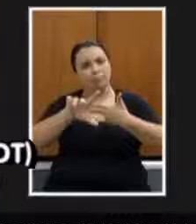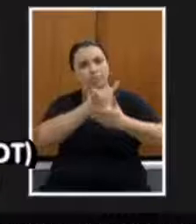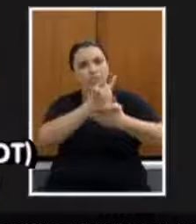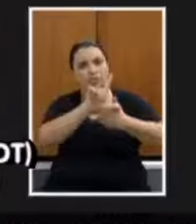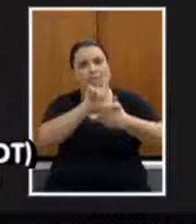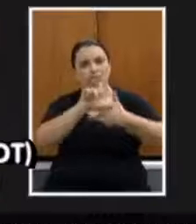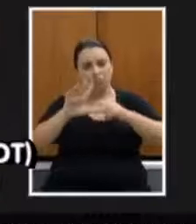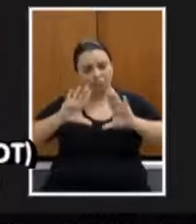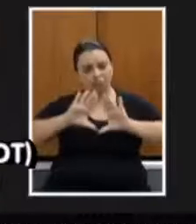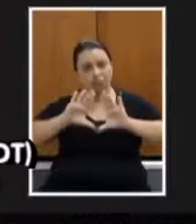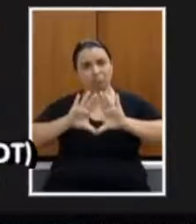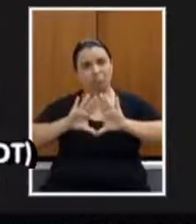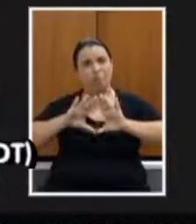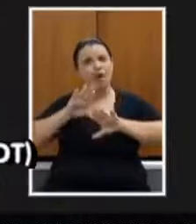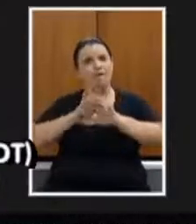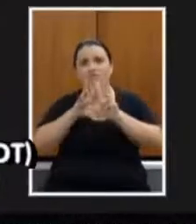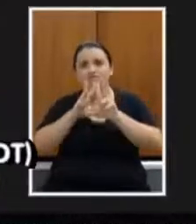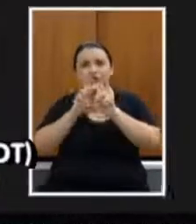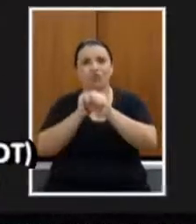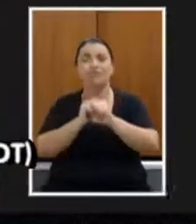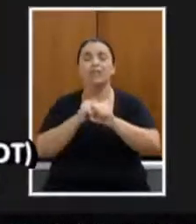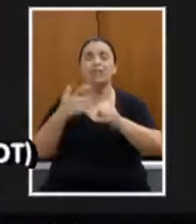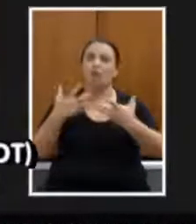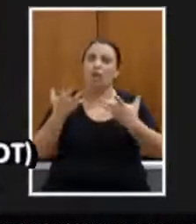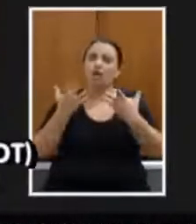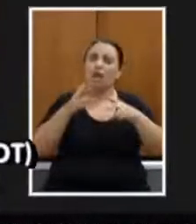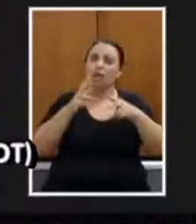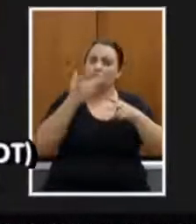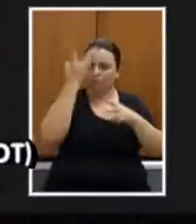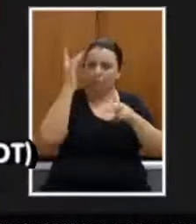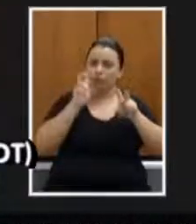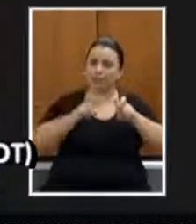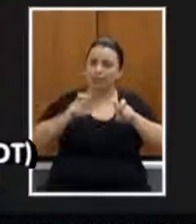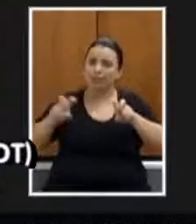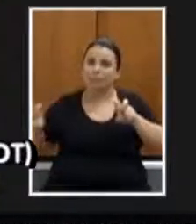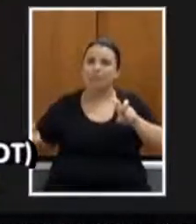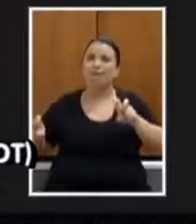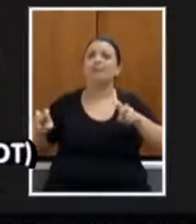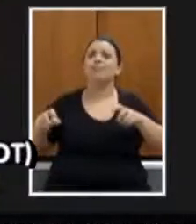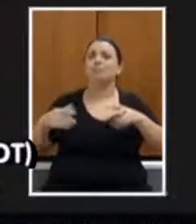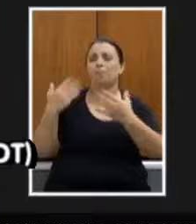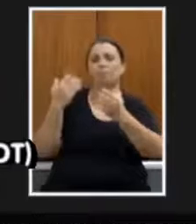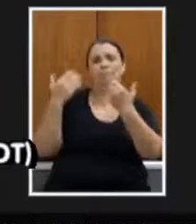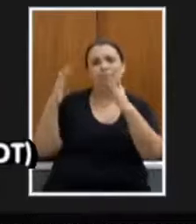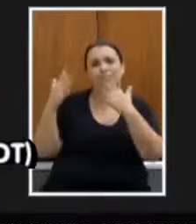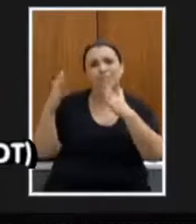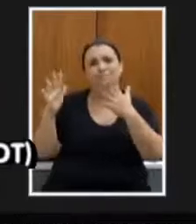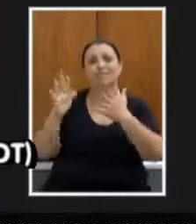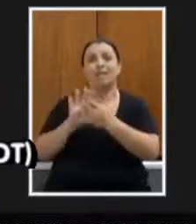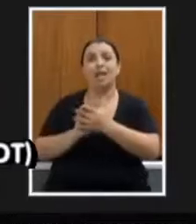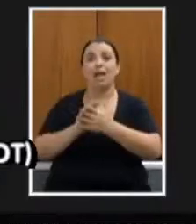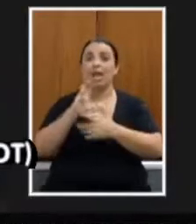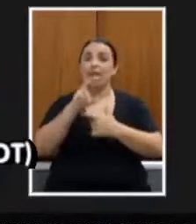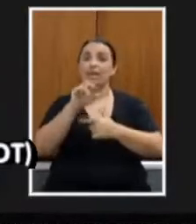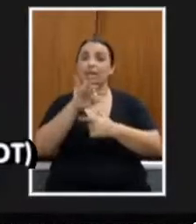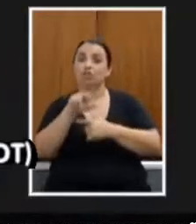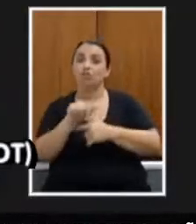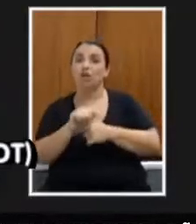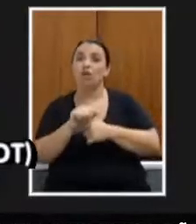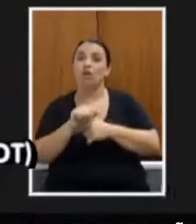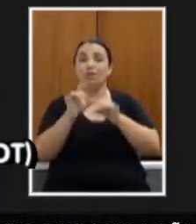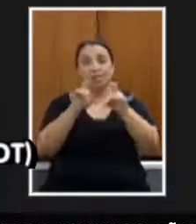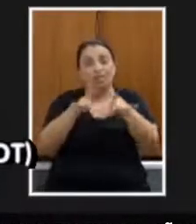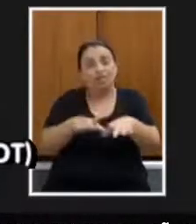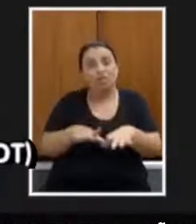todos os companheiros da mesa, parabenizar o Cristiano, que está saindo agora, mas está deixando o Jean, parabenizar todos os